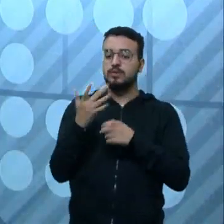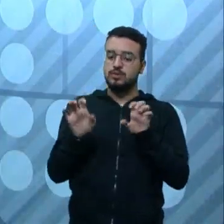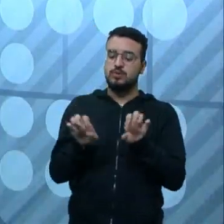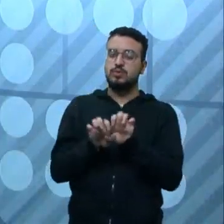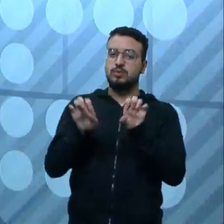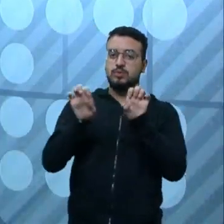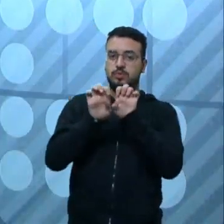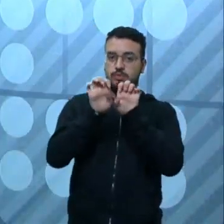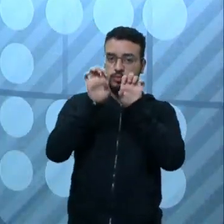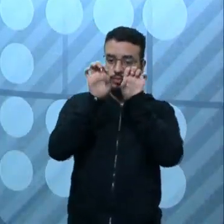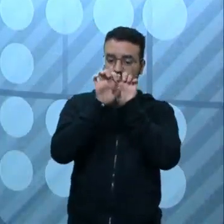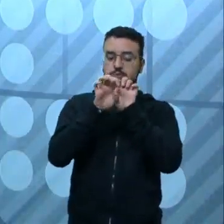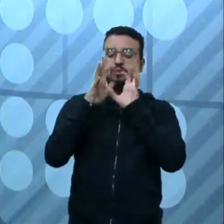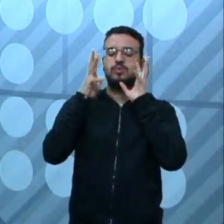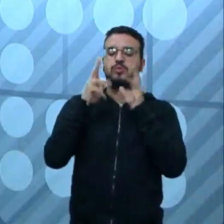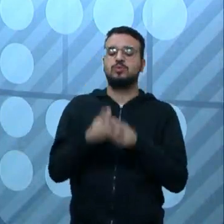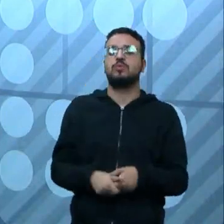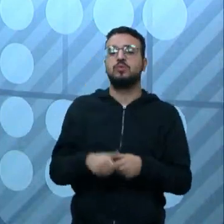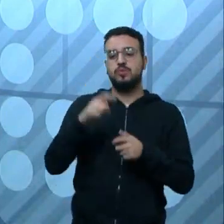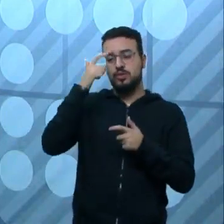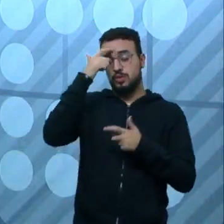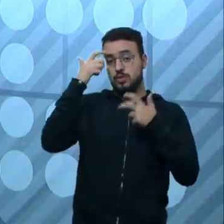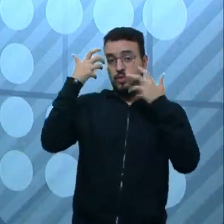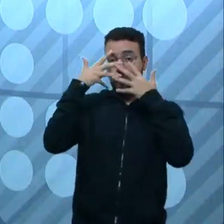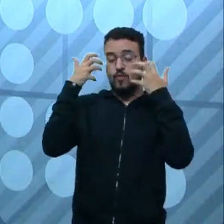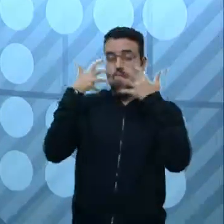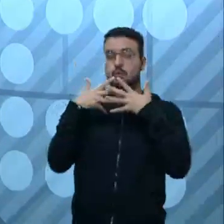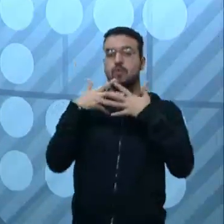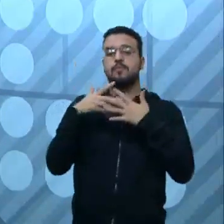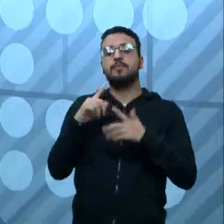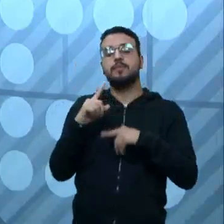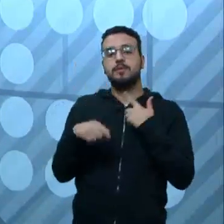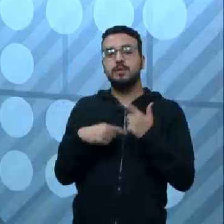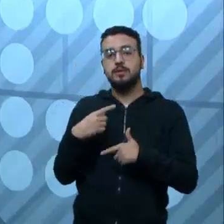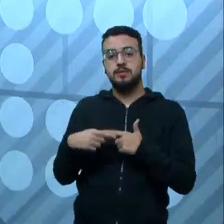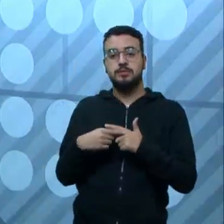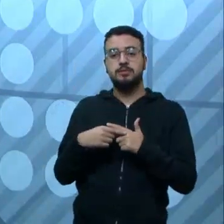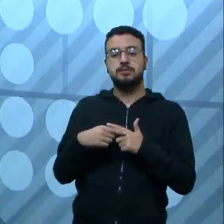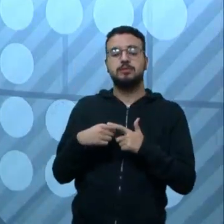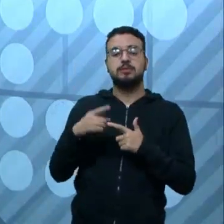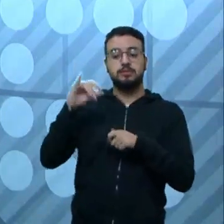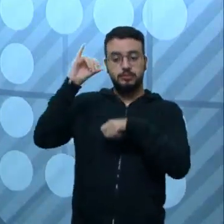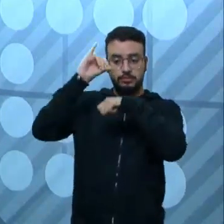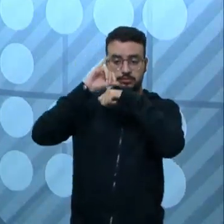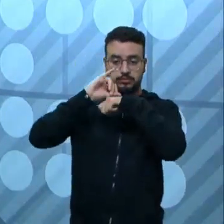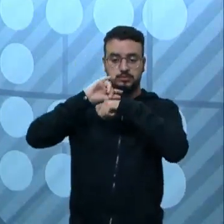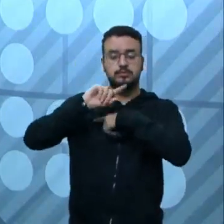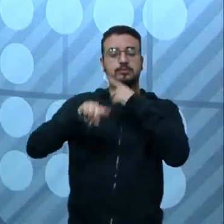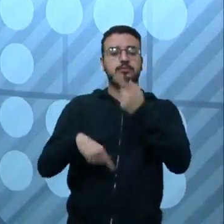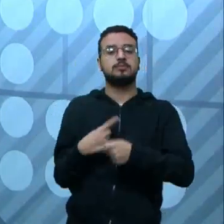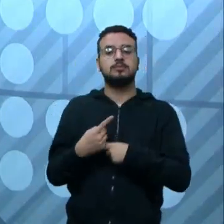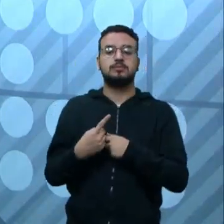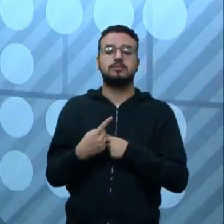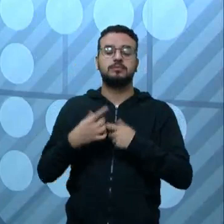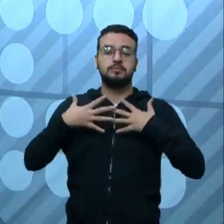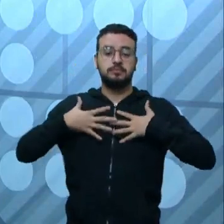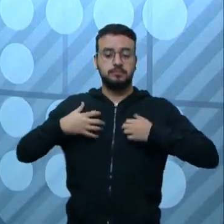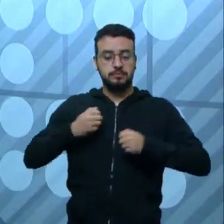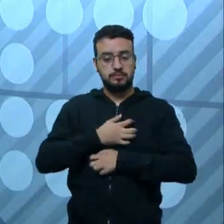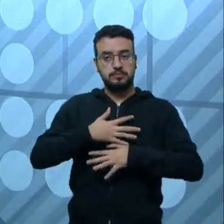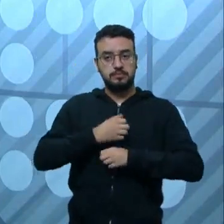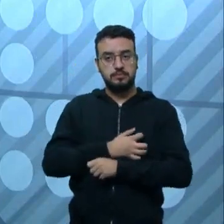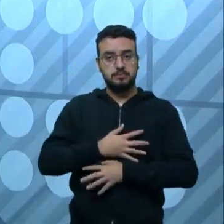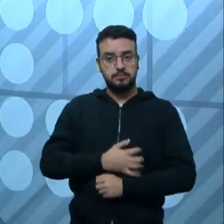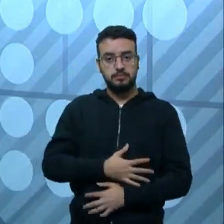sistema nervoso em si, das funções, passei para o sistema nervoso central, Falei do sistema nervoso periférico e agora